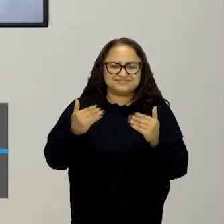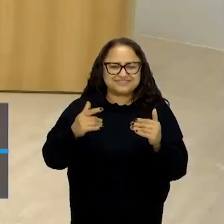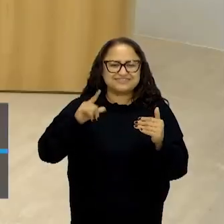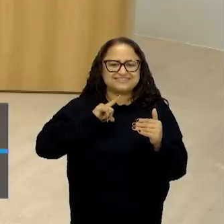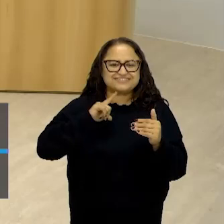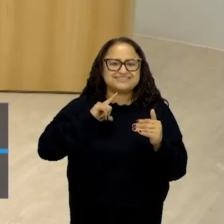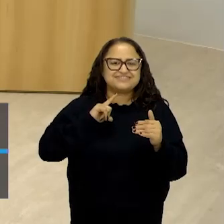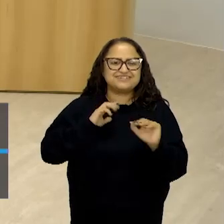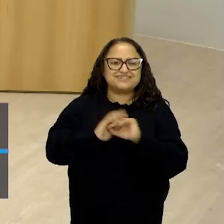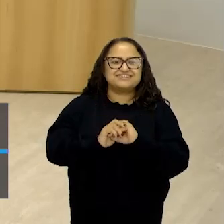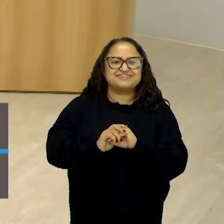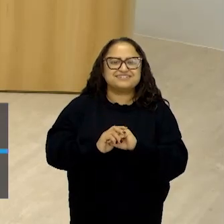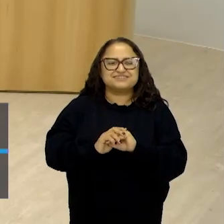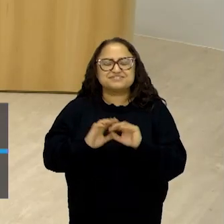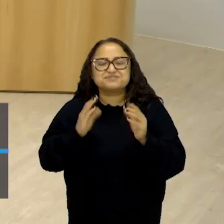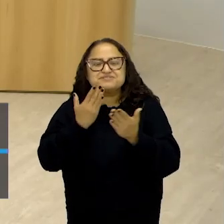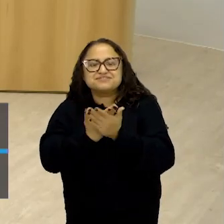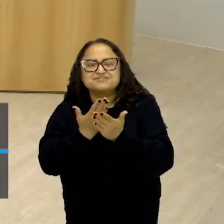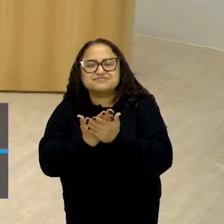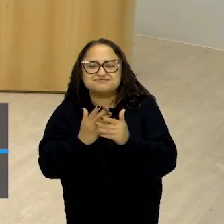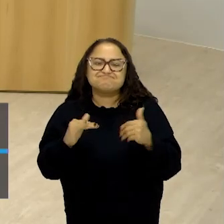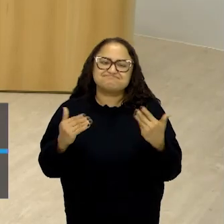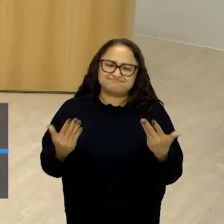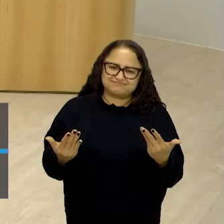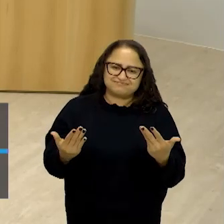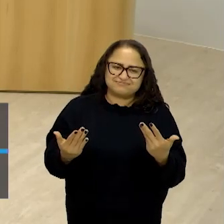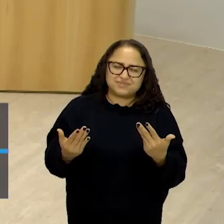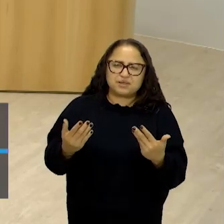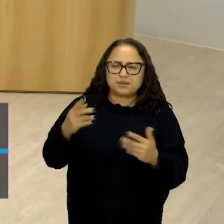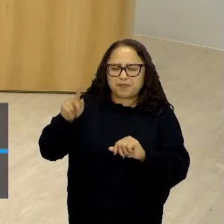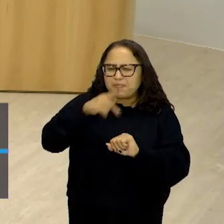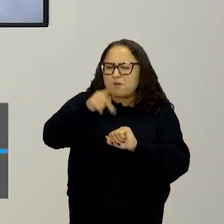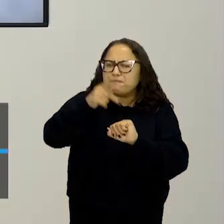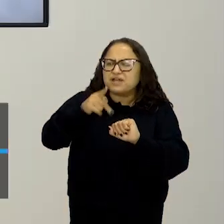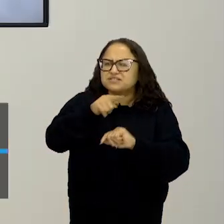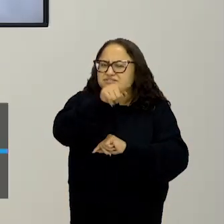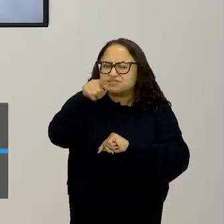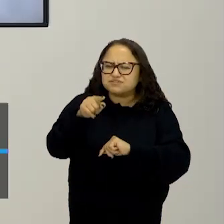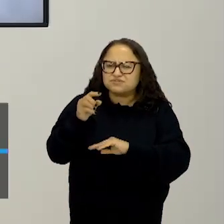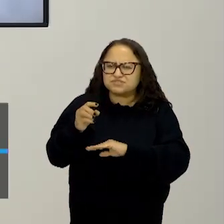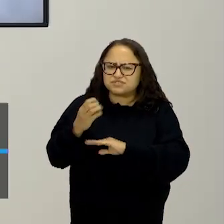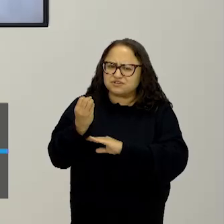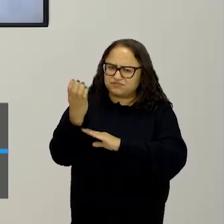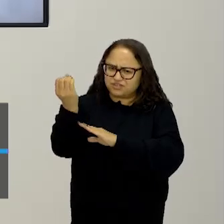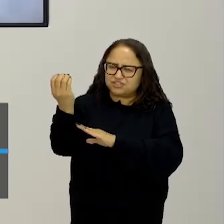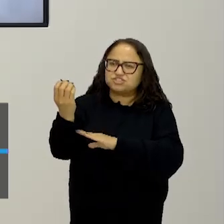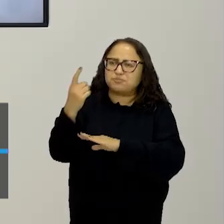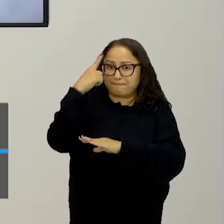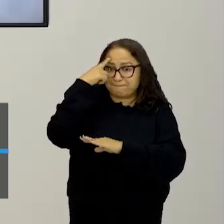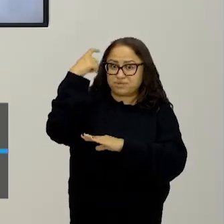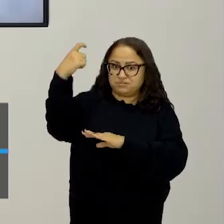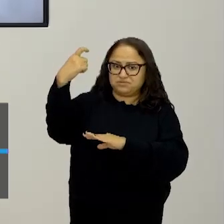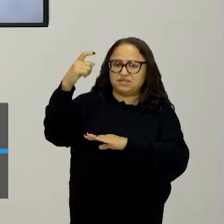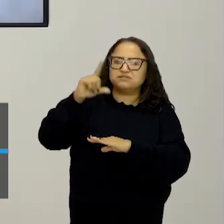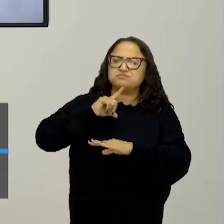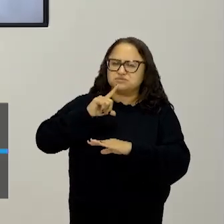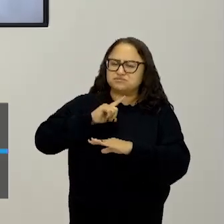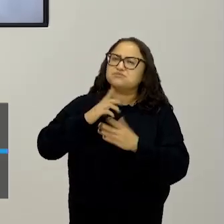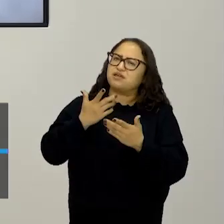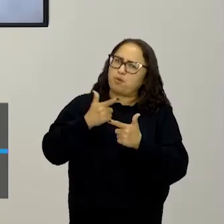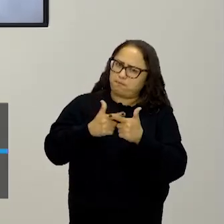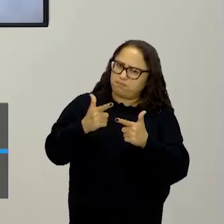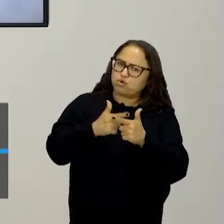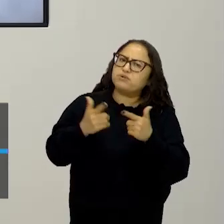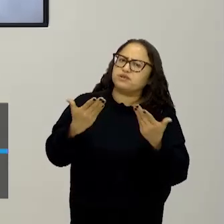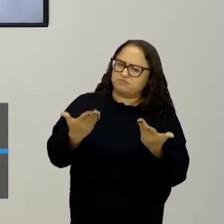sempre estudar antes de viajar, né? Exatamente. Conhecer um pouquinho sobre o país que você vai é sempre uma boa ideia, né? Para não ter esses problemas